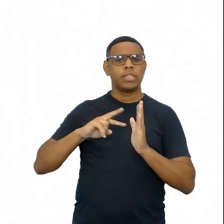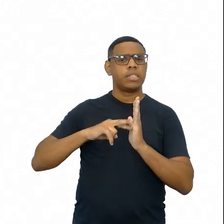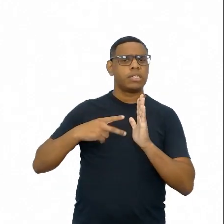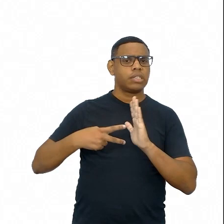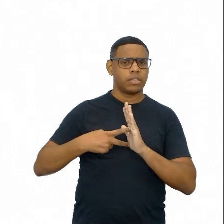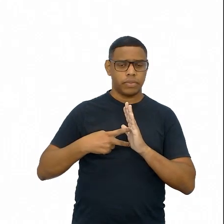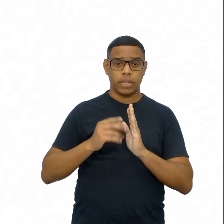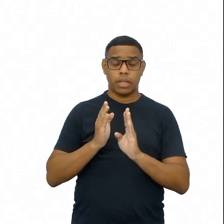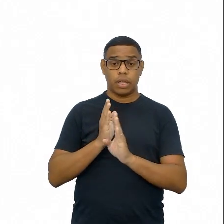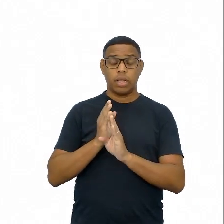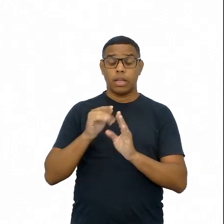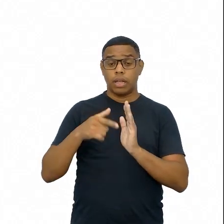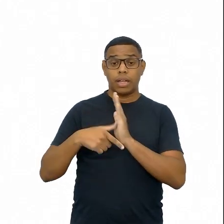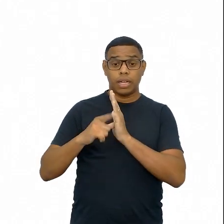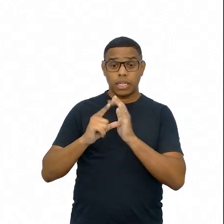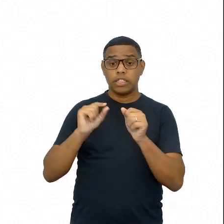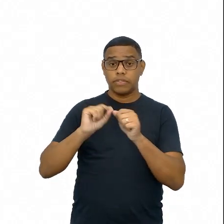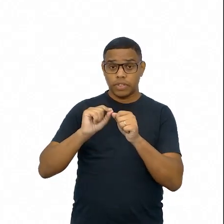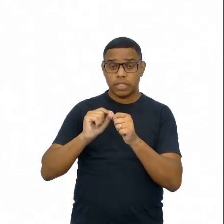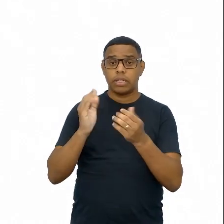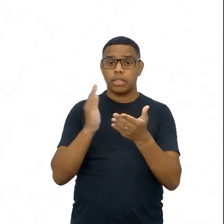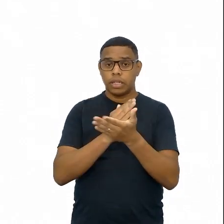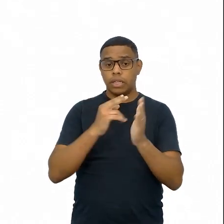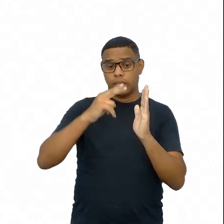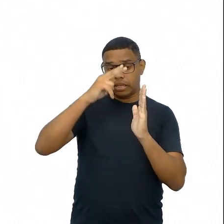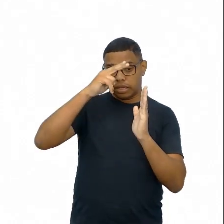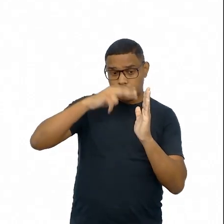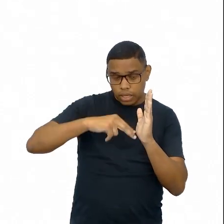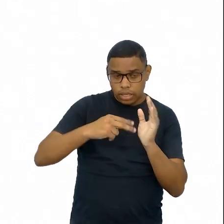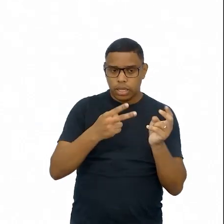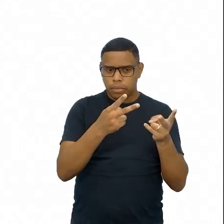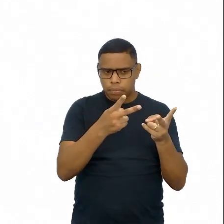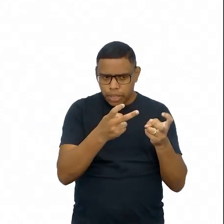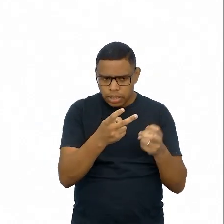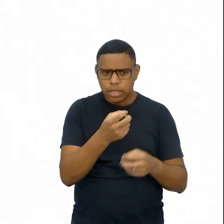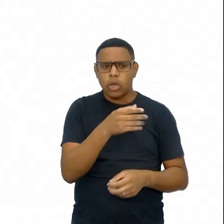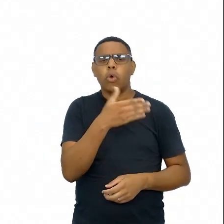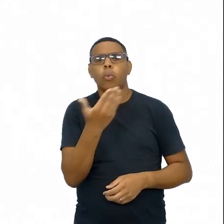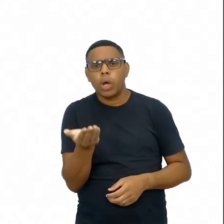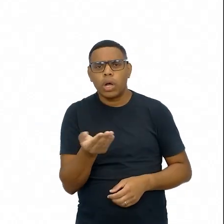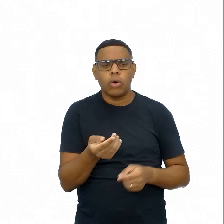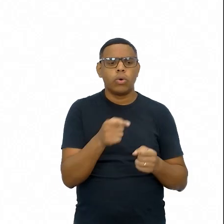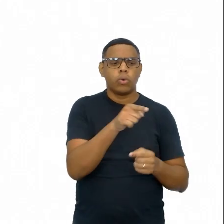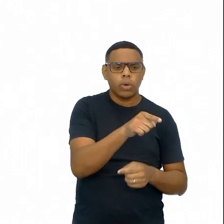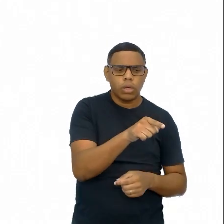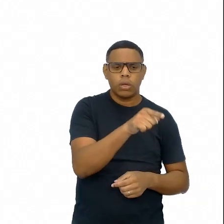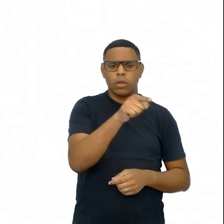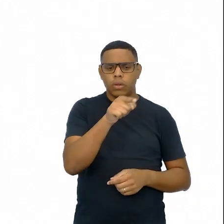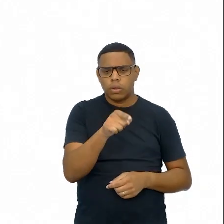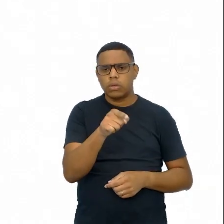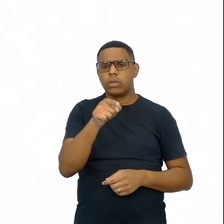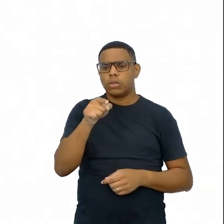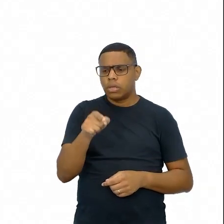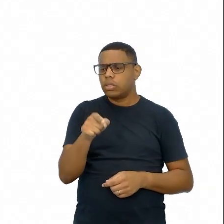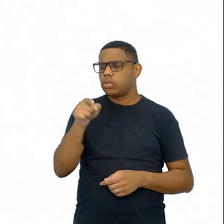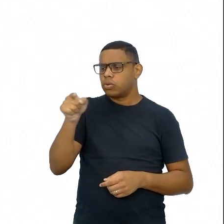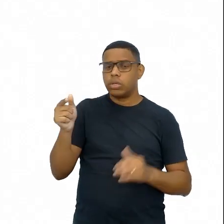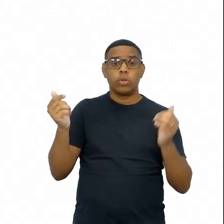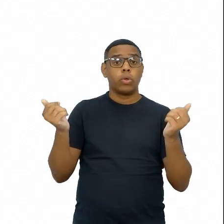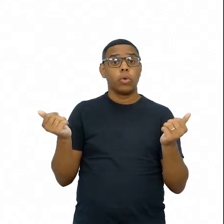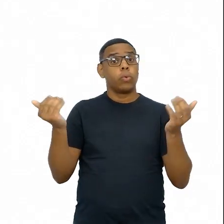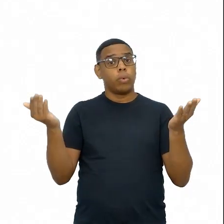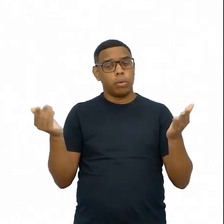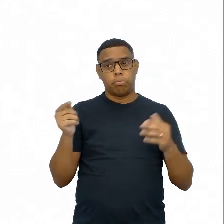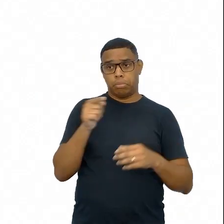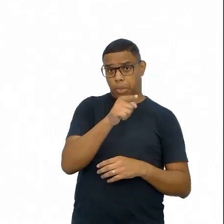que antes terão de fazer a leitura identificando qual é o número maior. Uma das estratégias que